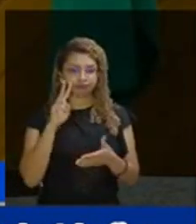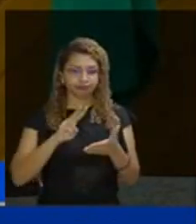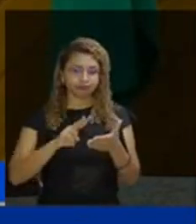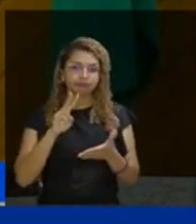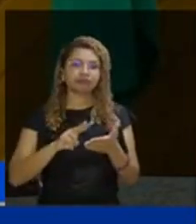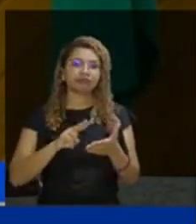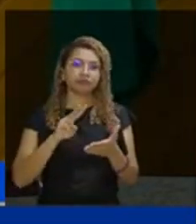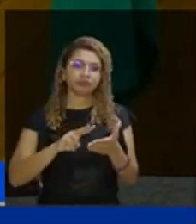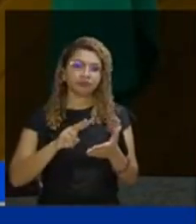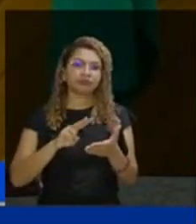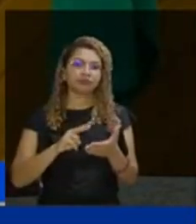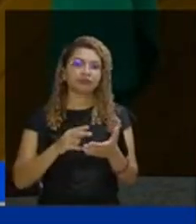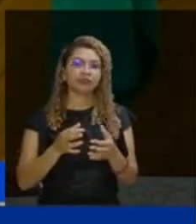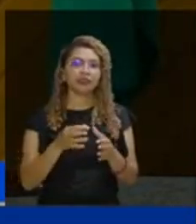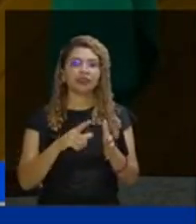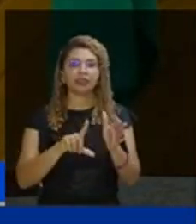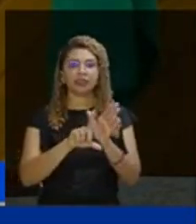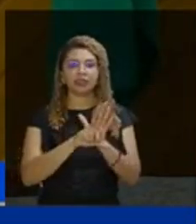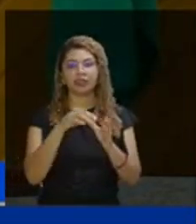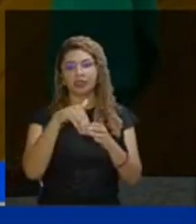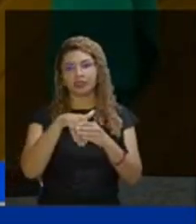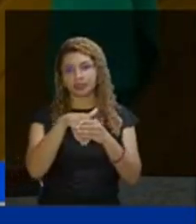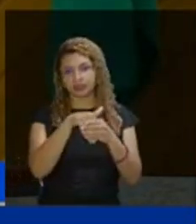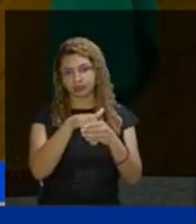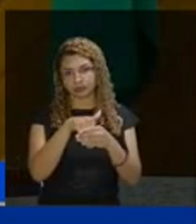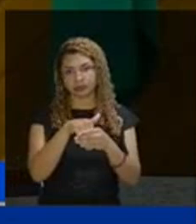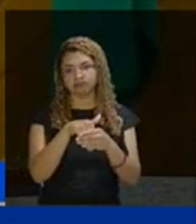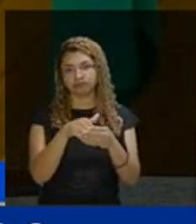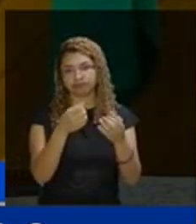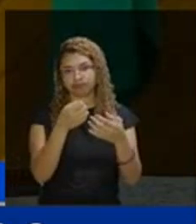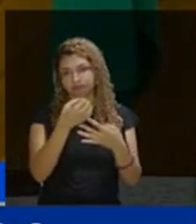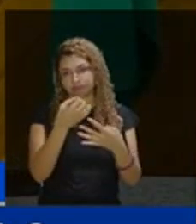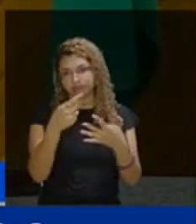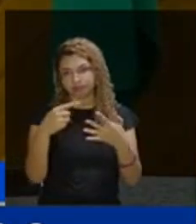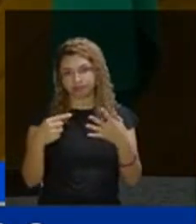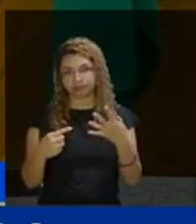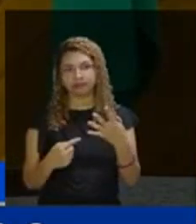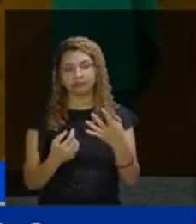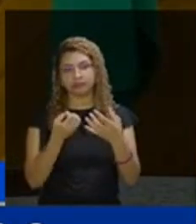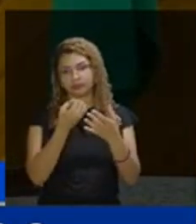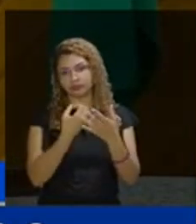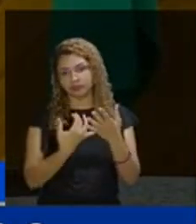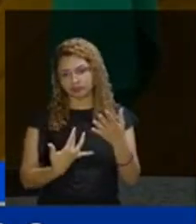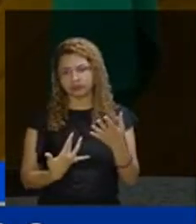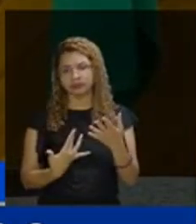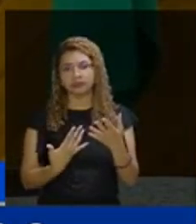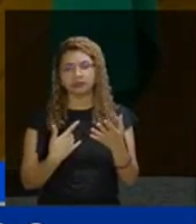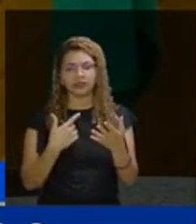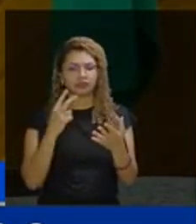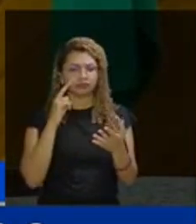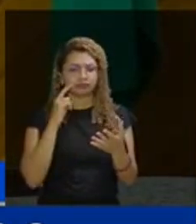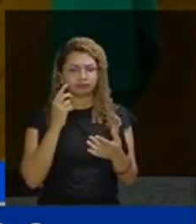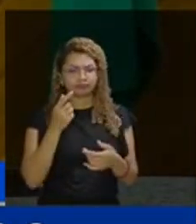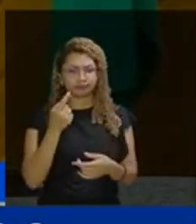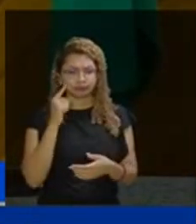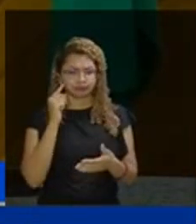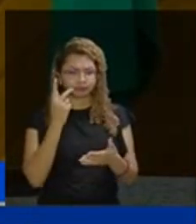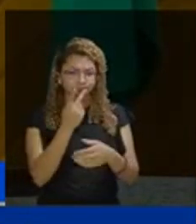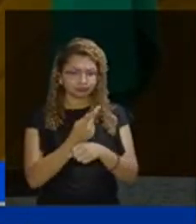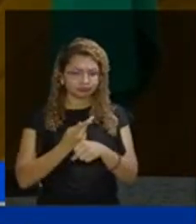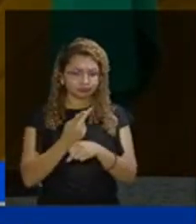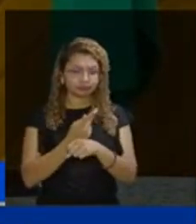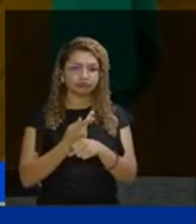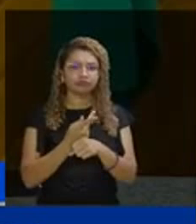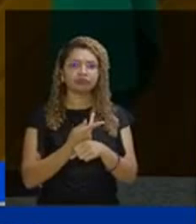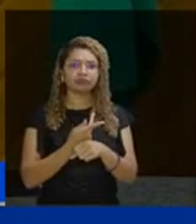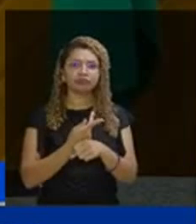da legislação eleitoral. E eu verifiquei na ata da sessão, acredito que do dia 6, eu